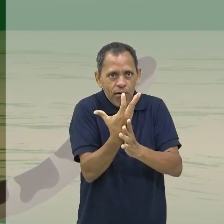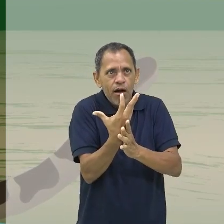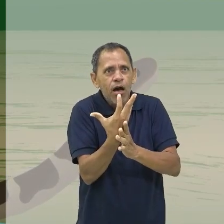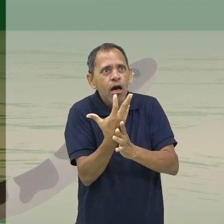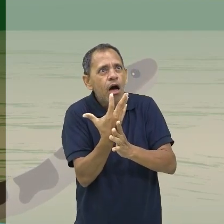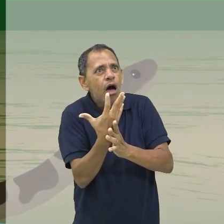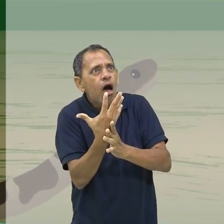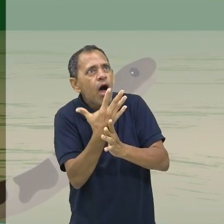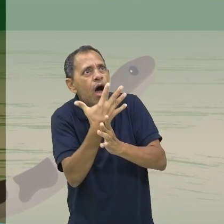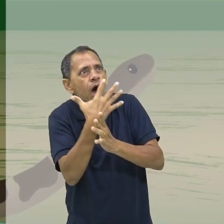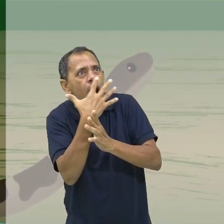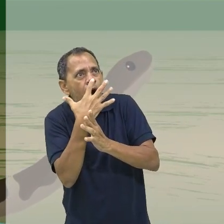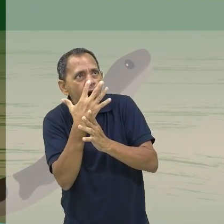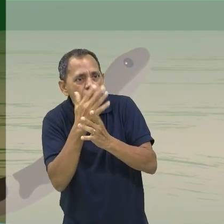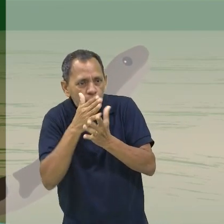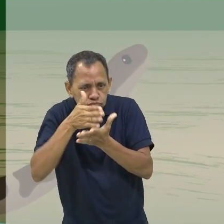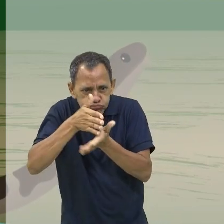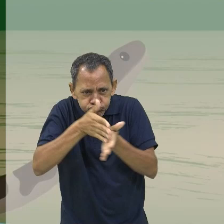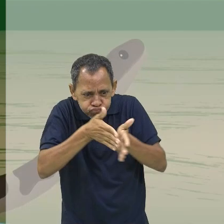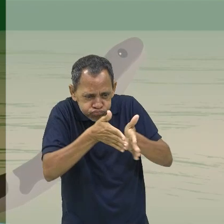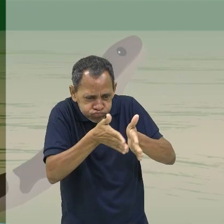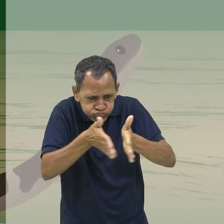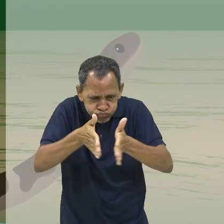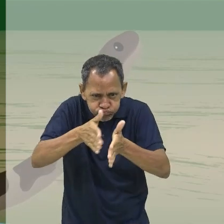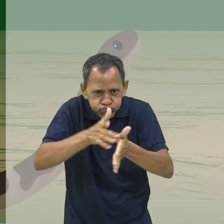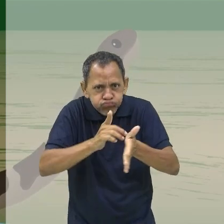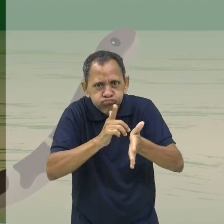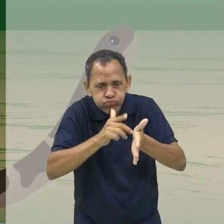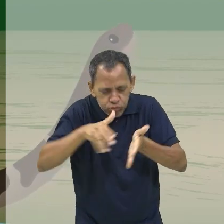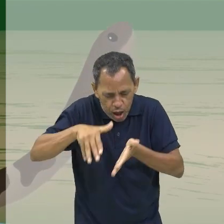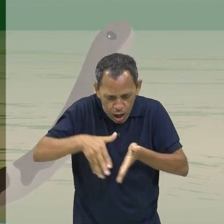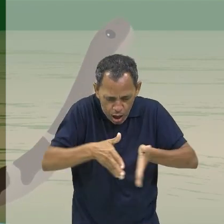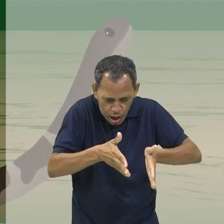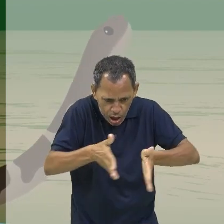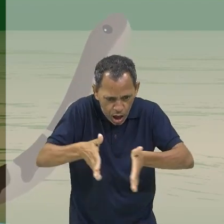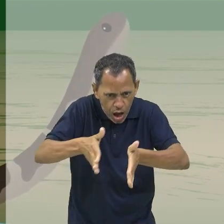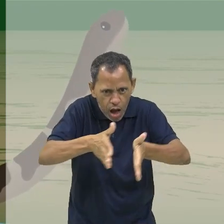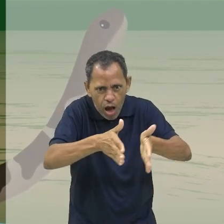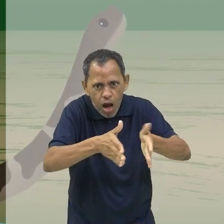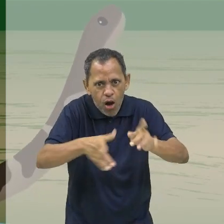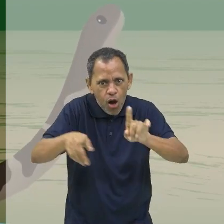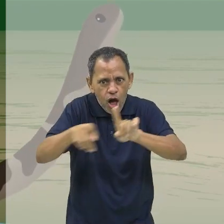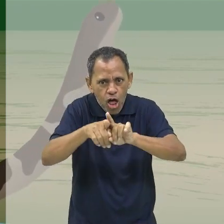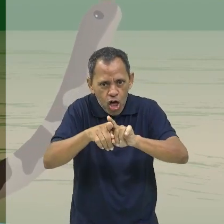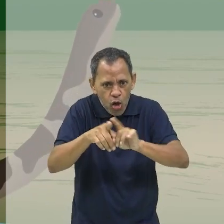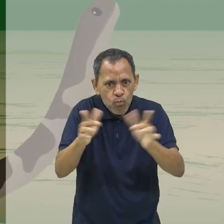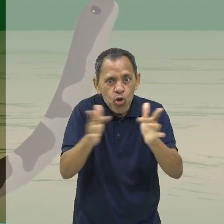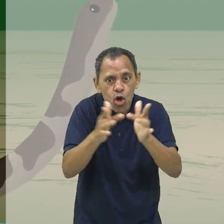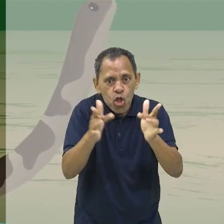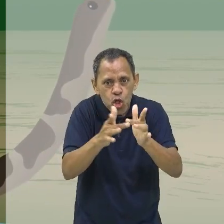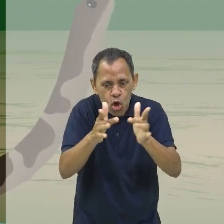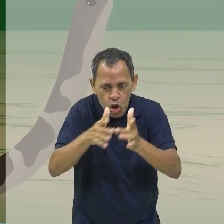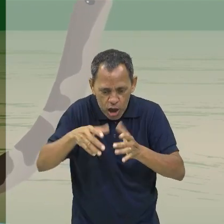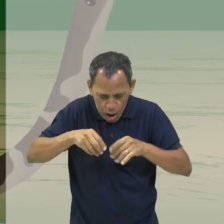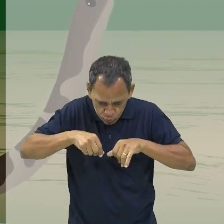medida que a cobra deslizava sobre a água e tocava a terra em seu corpo